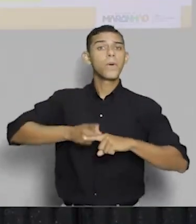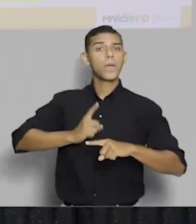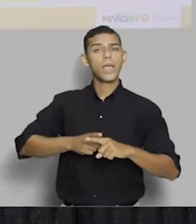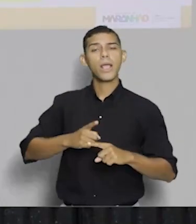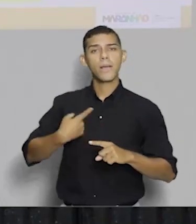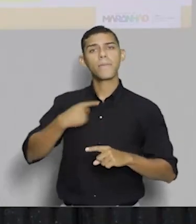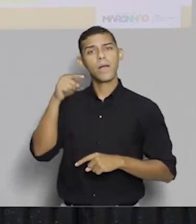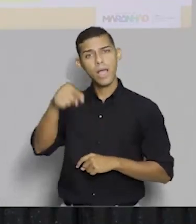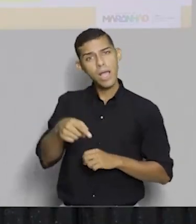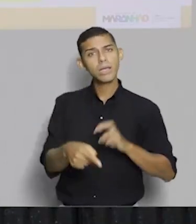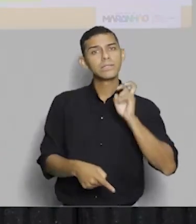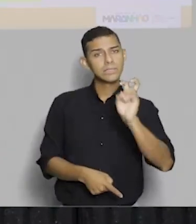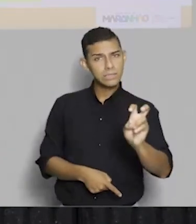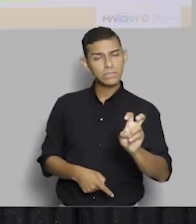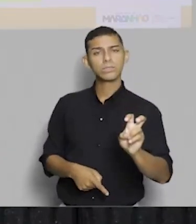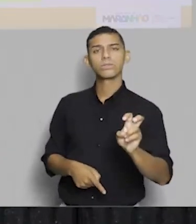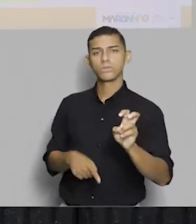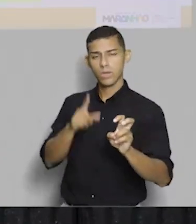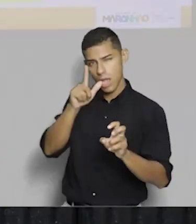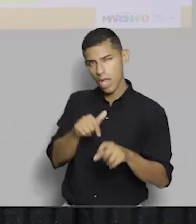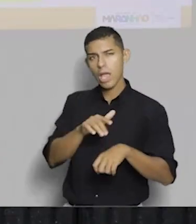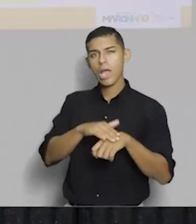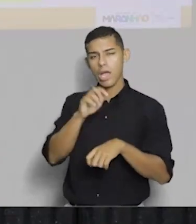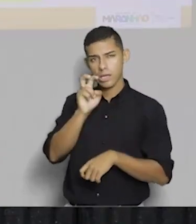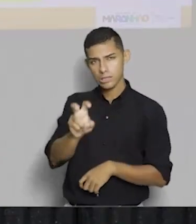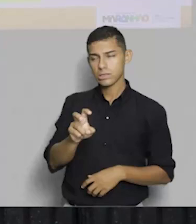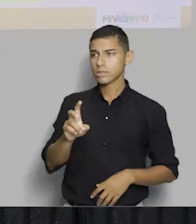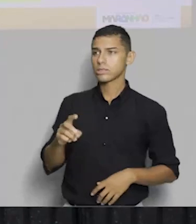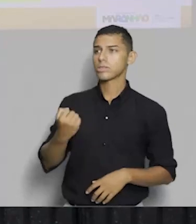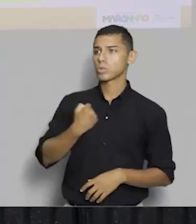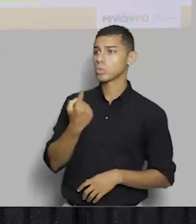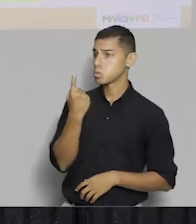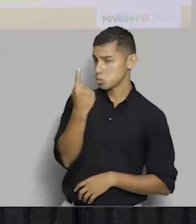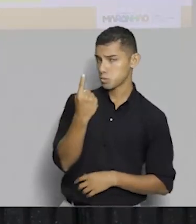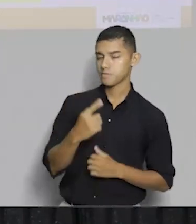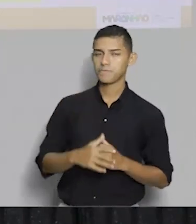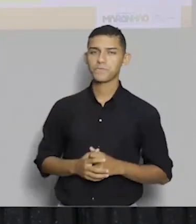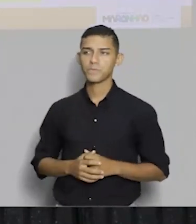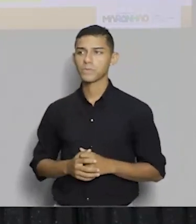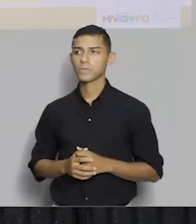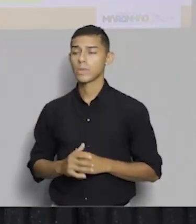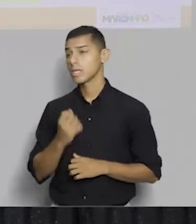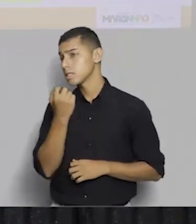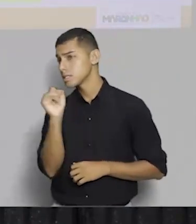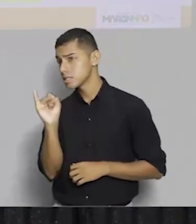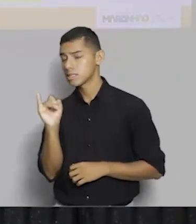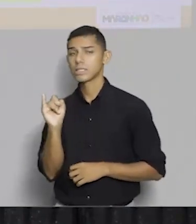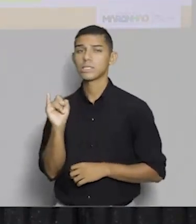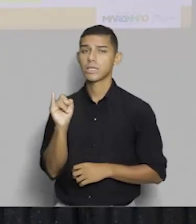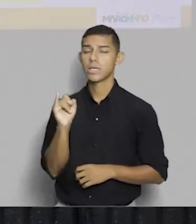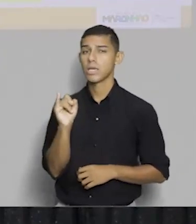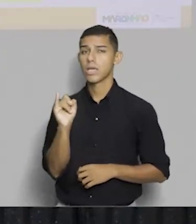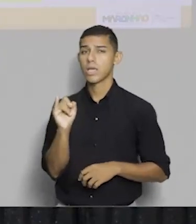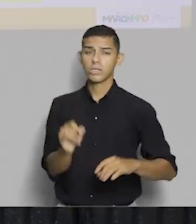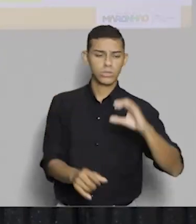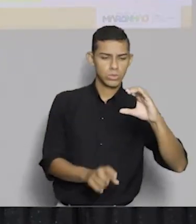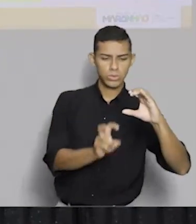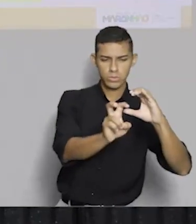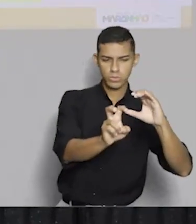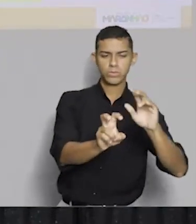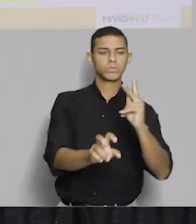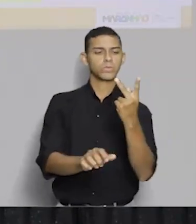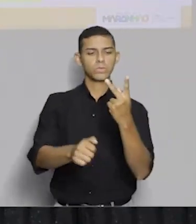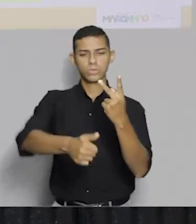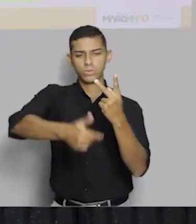coeficiente dele é 5 o coeficiente do pentano é um Então se o pentão tem uma velocidade de 1,5